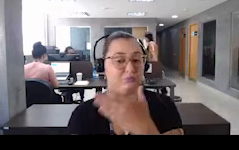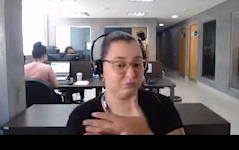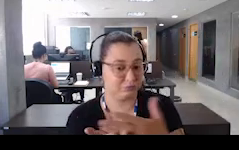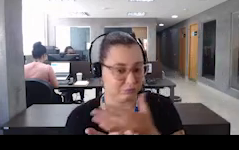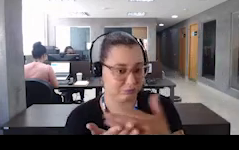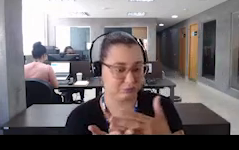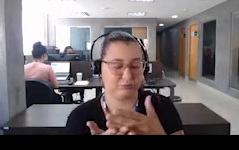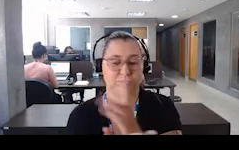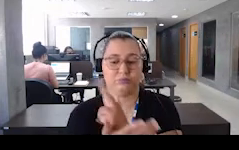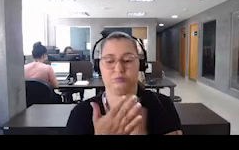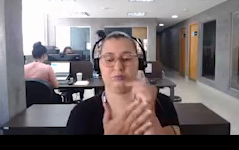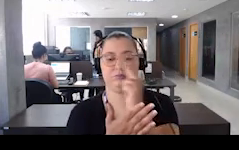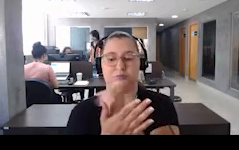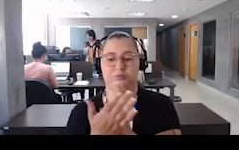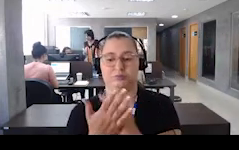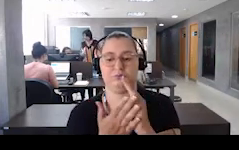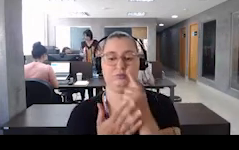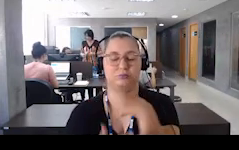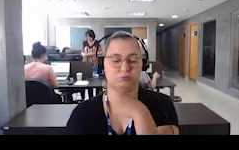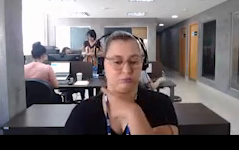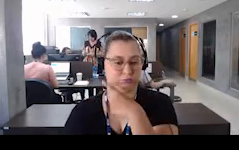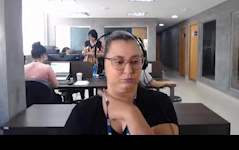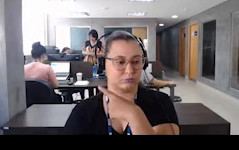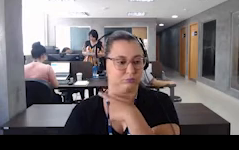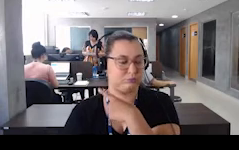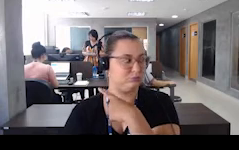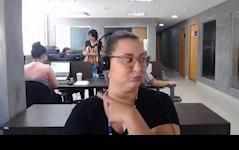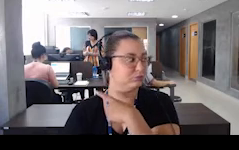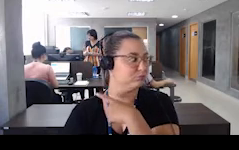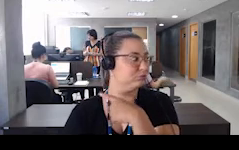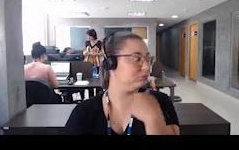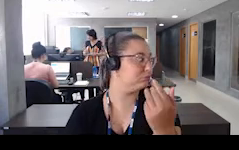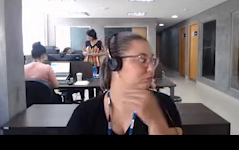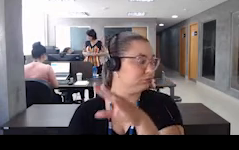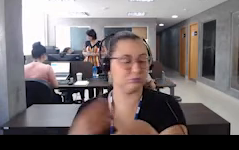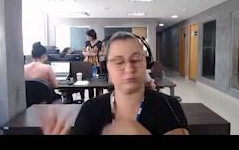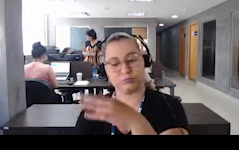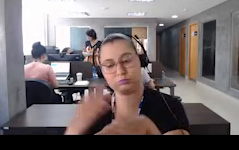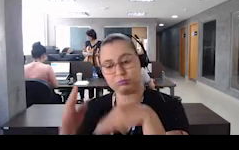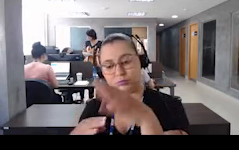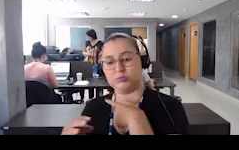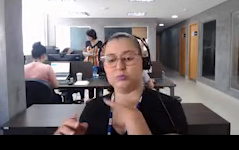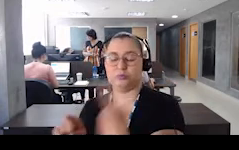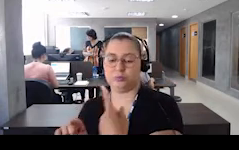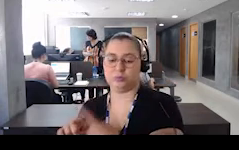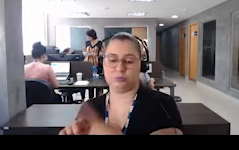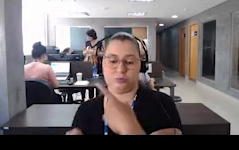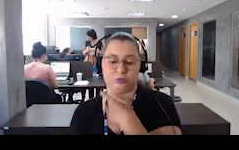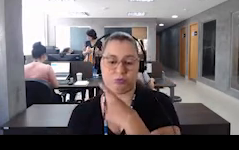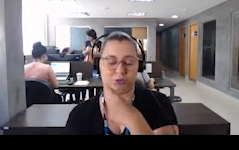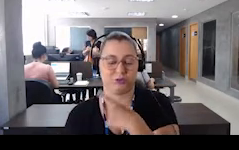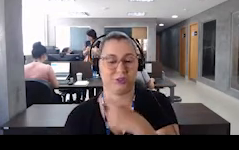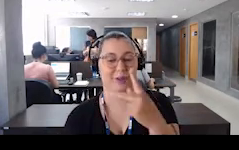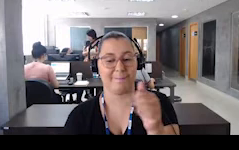inicialmente, ó, vou mostrar aqui no desenho, inicialmente a gente tinha um circuito o quê? Um circuito misto, né? Porque tem o paralelo e tem o